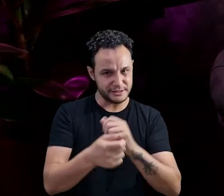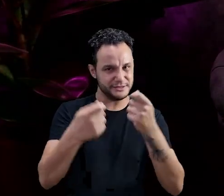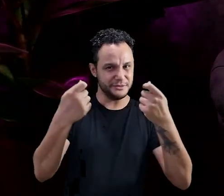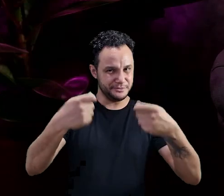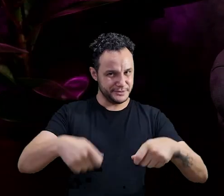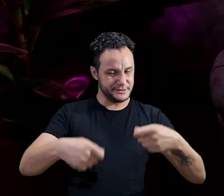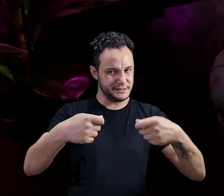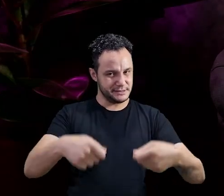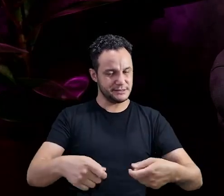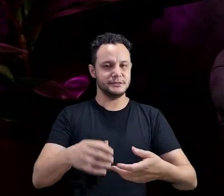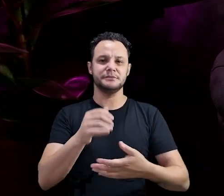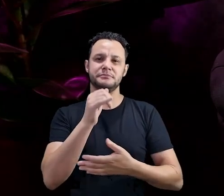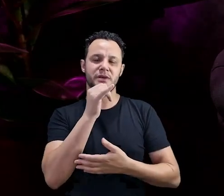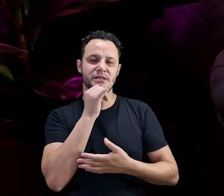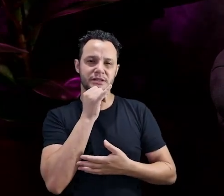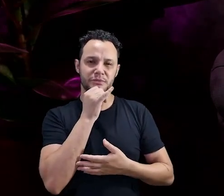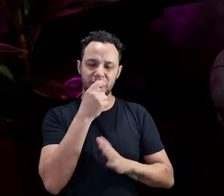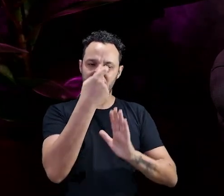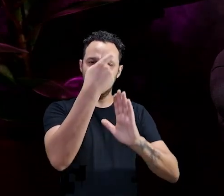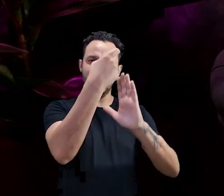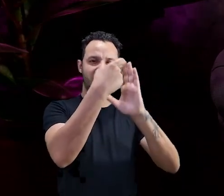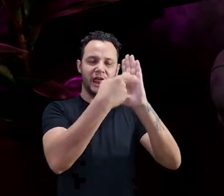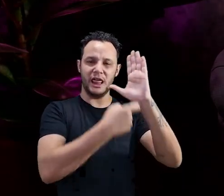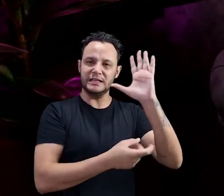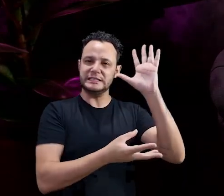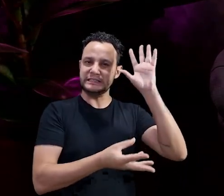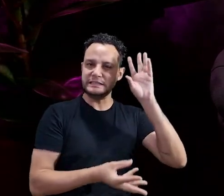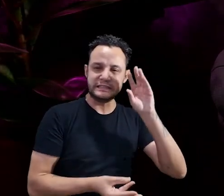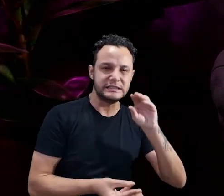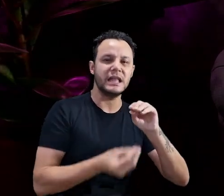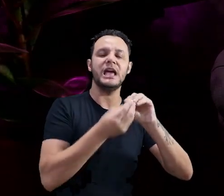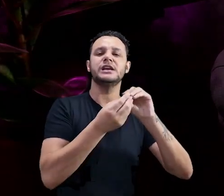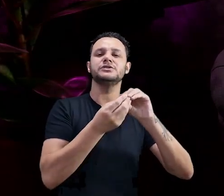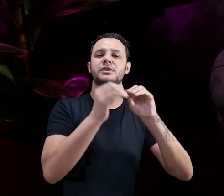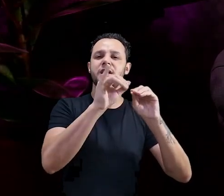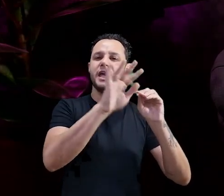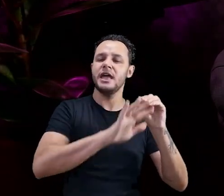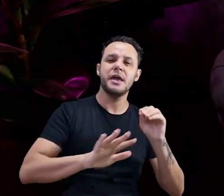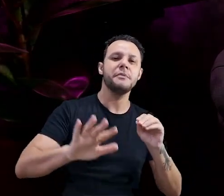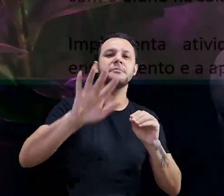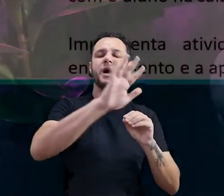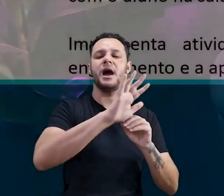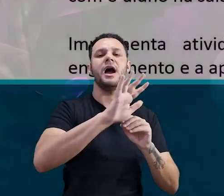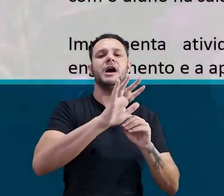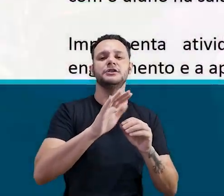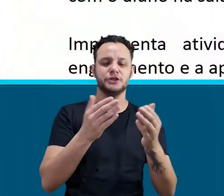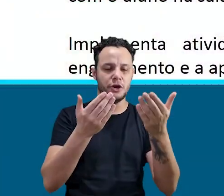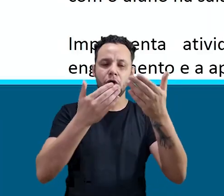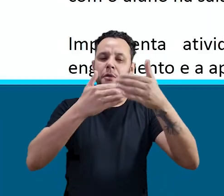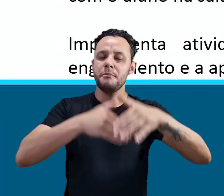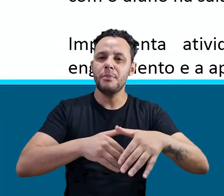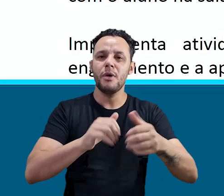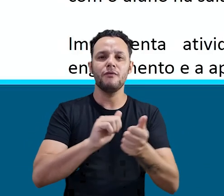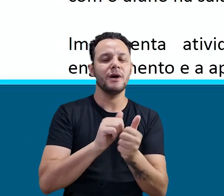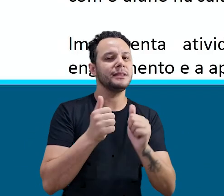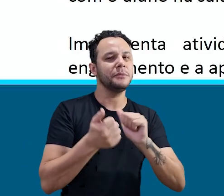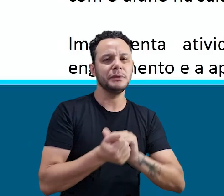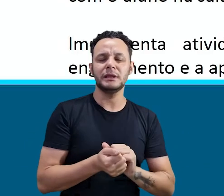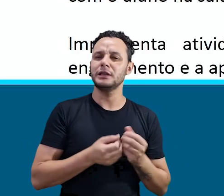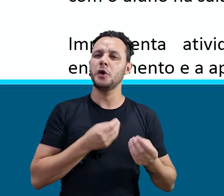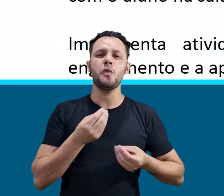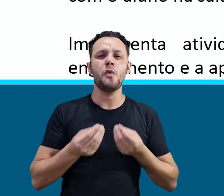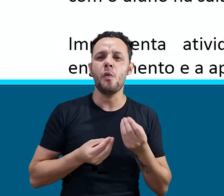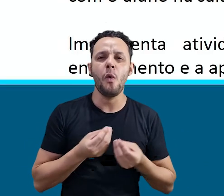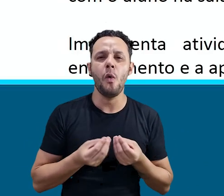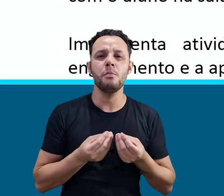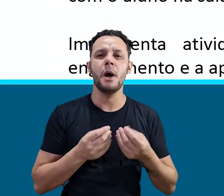propõe simplificação de texto, uso de imagem, atividade prática, se a criança precisa fazer prova fora da sala, se a prova vai ser adaptada,